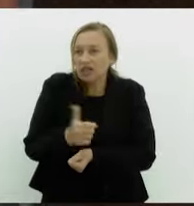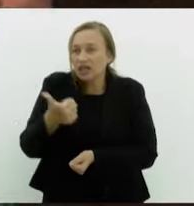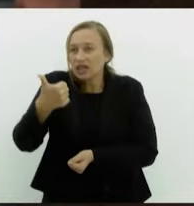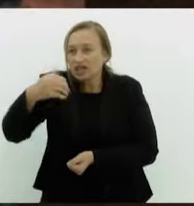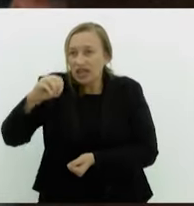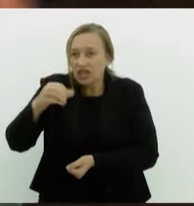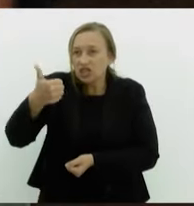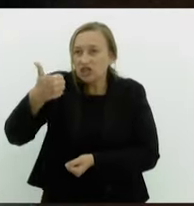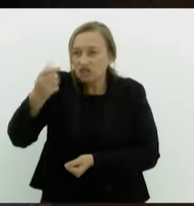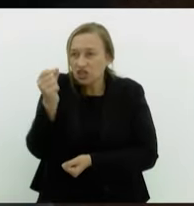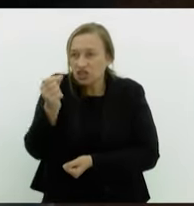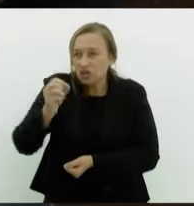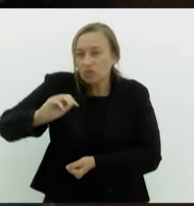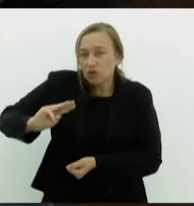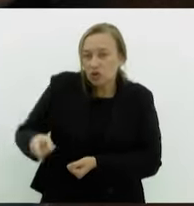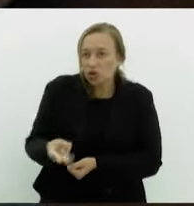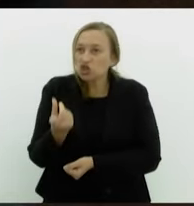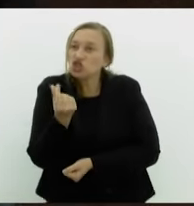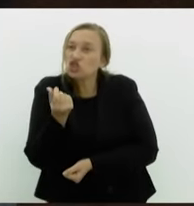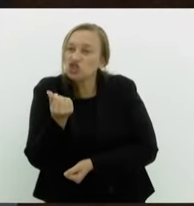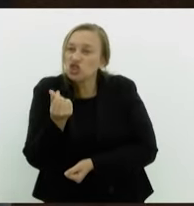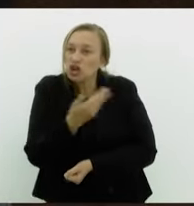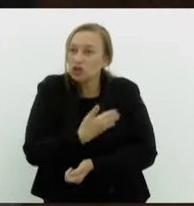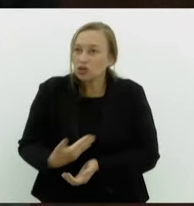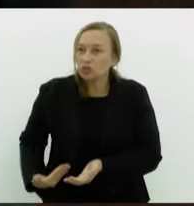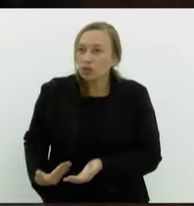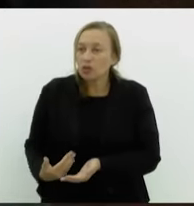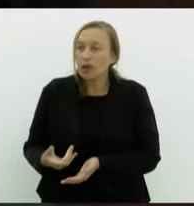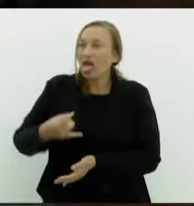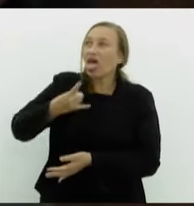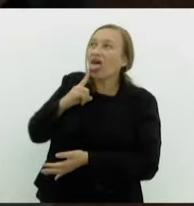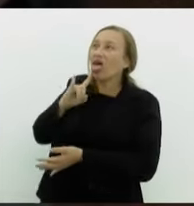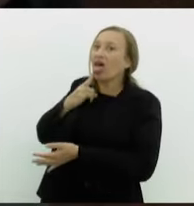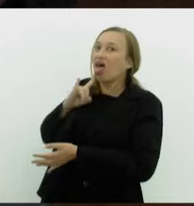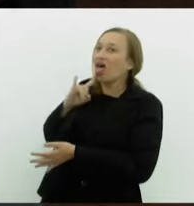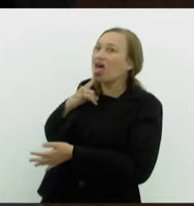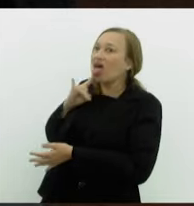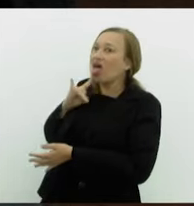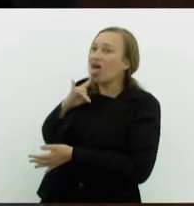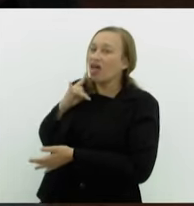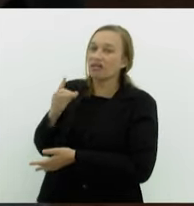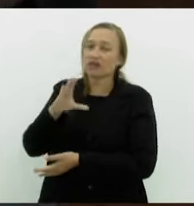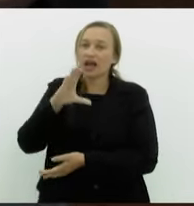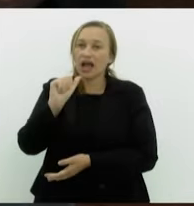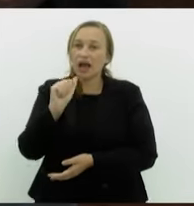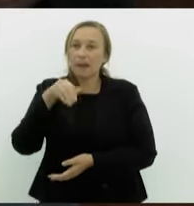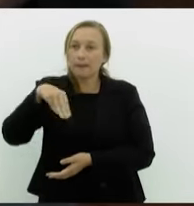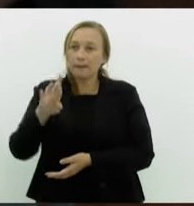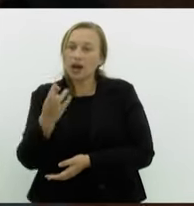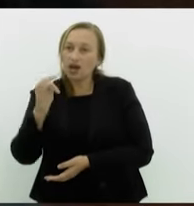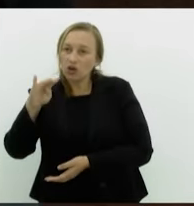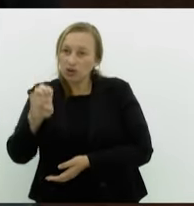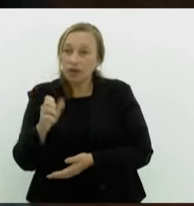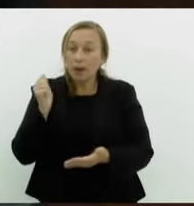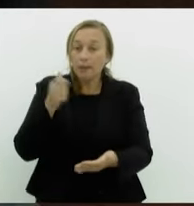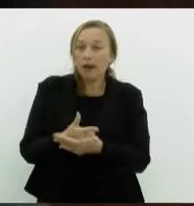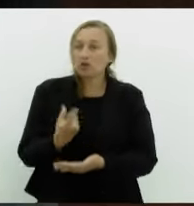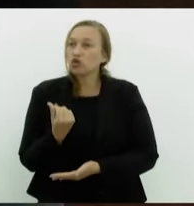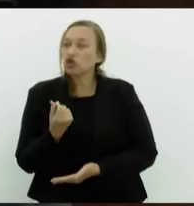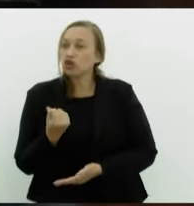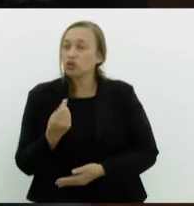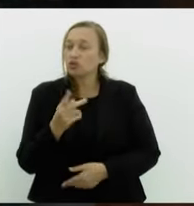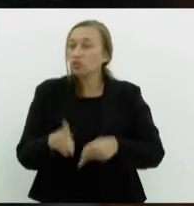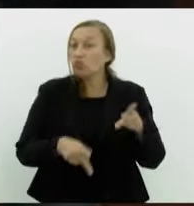reais de dinheiro público para ir me refastelar e encher a cara de cachaça num camarote pago com o dinheiro do povo.